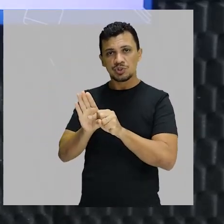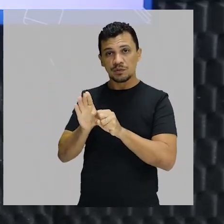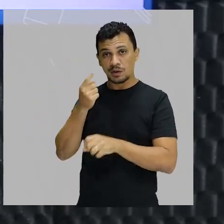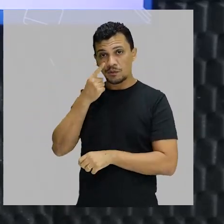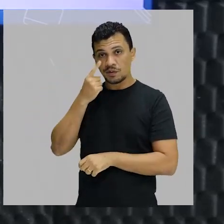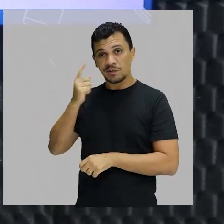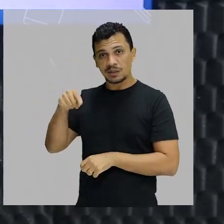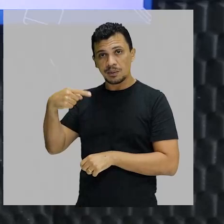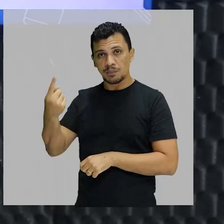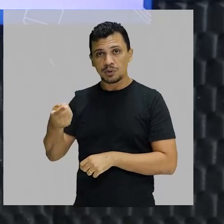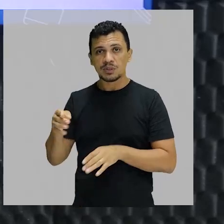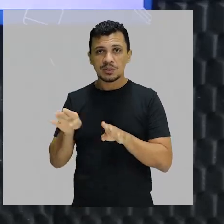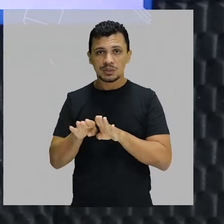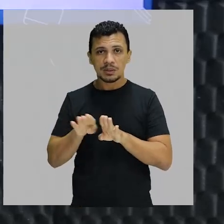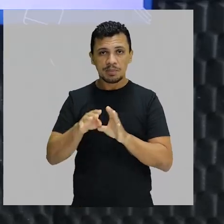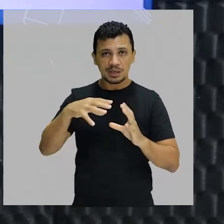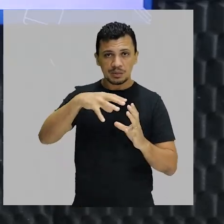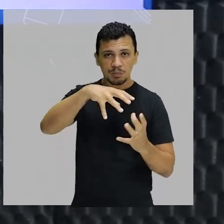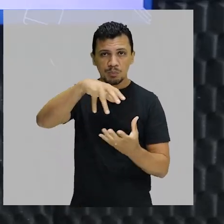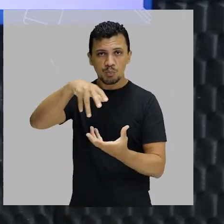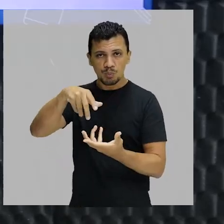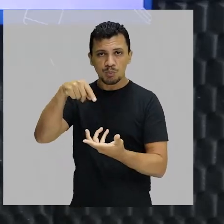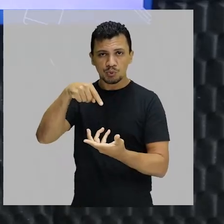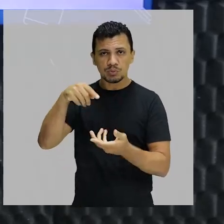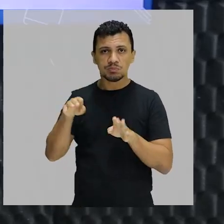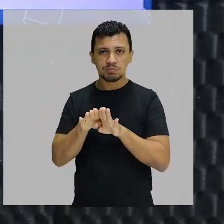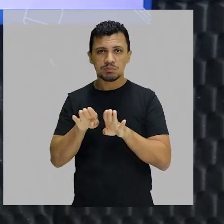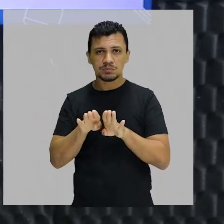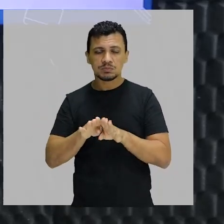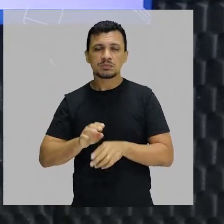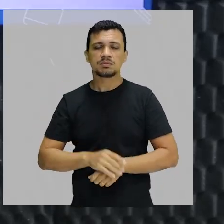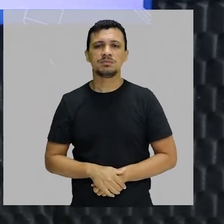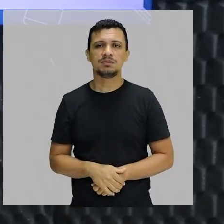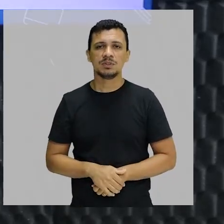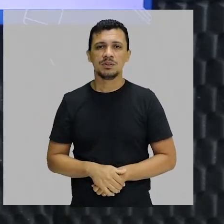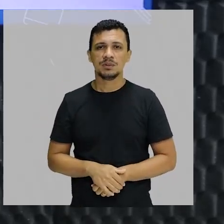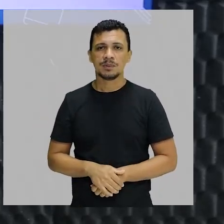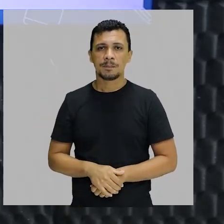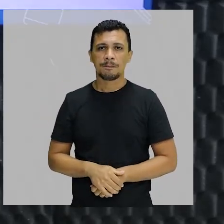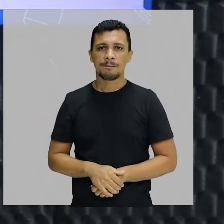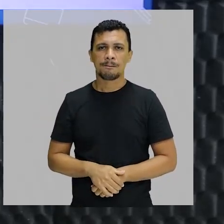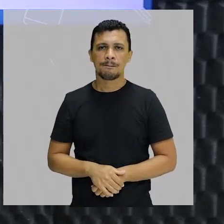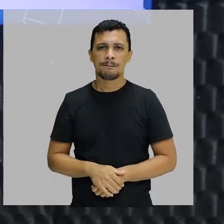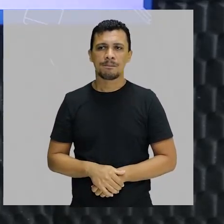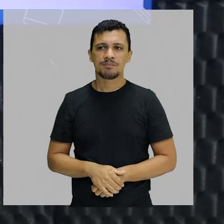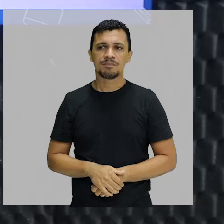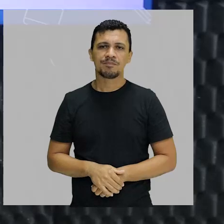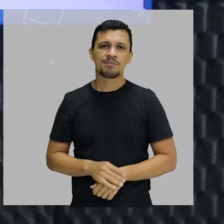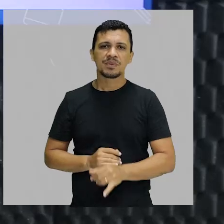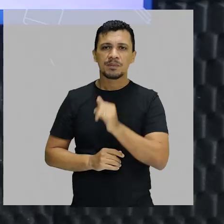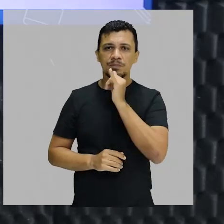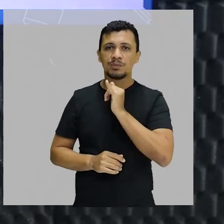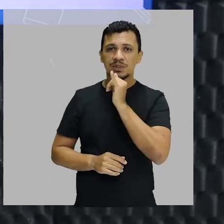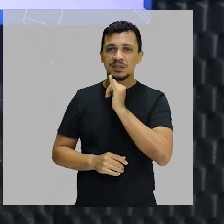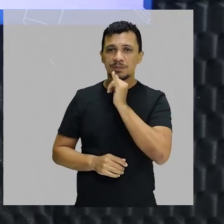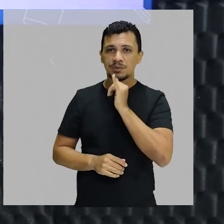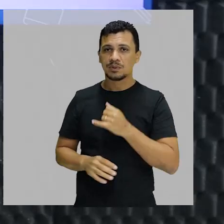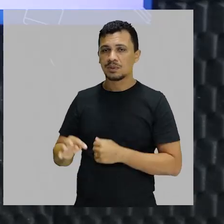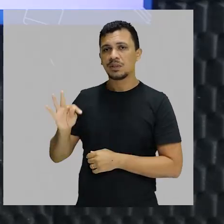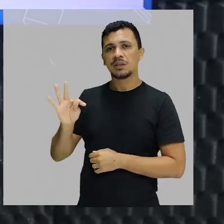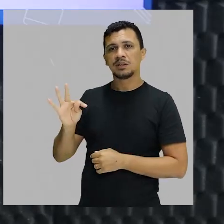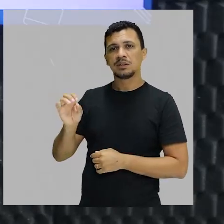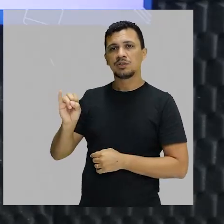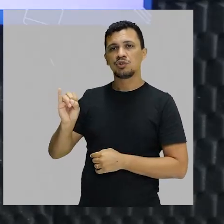e mundo também, tá? Todo, por exemplo, está la tierra. Então, tierra é um